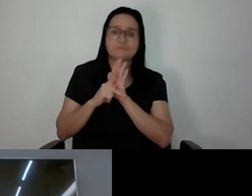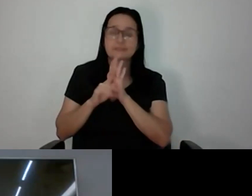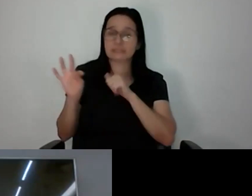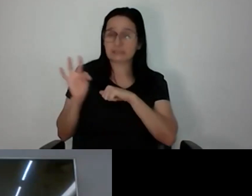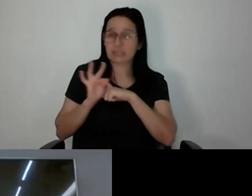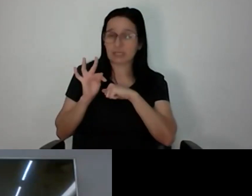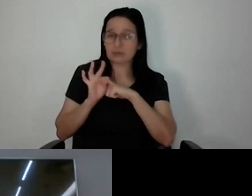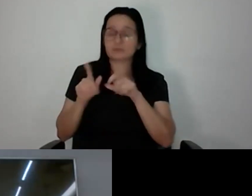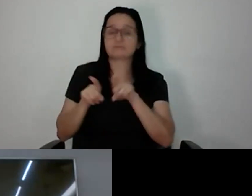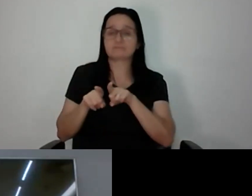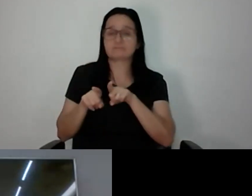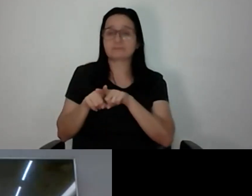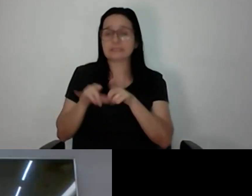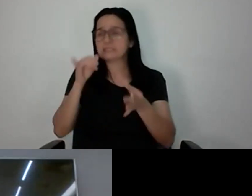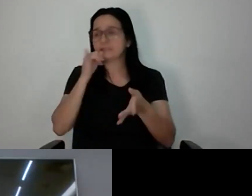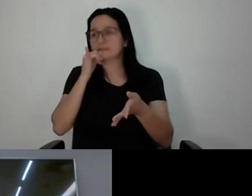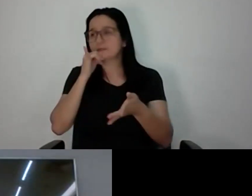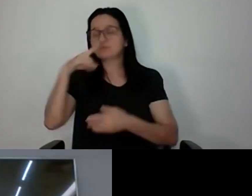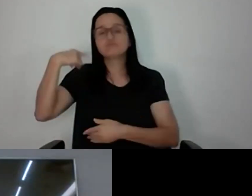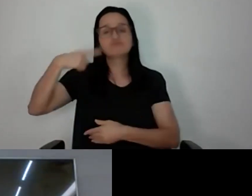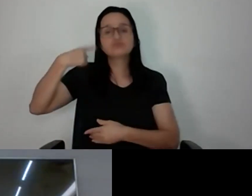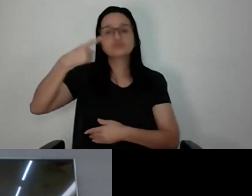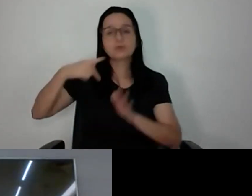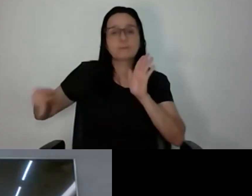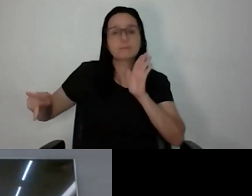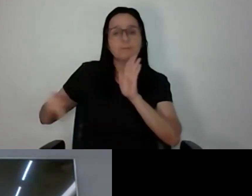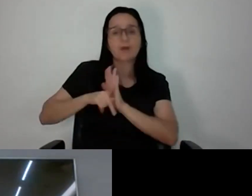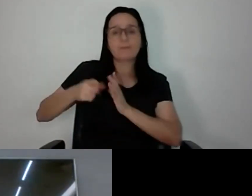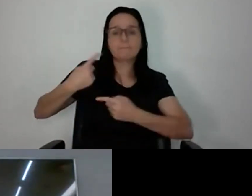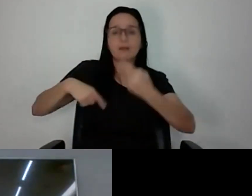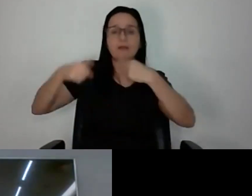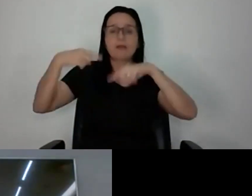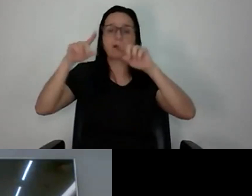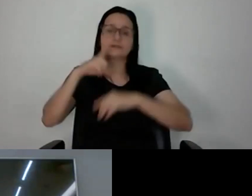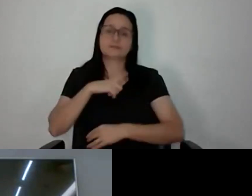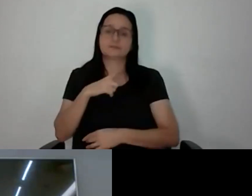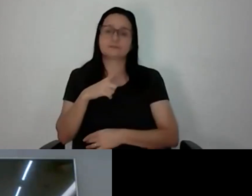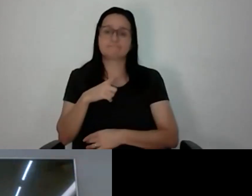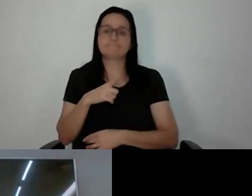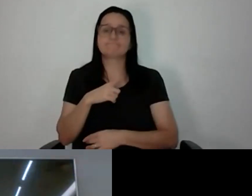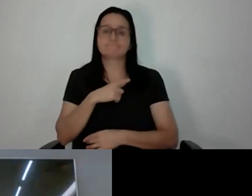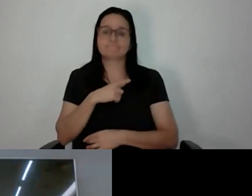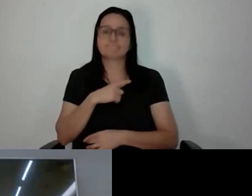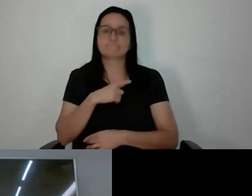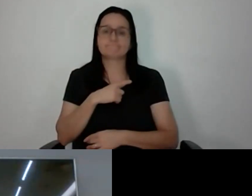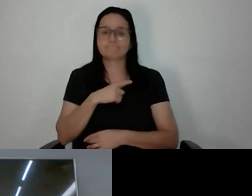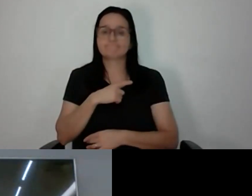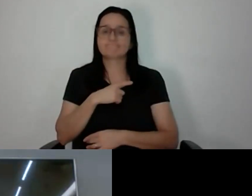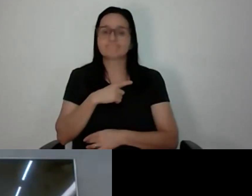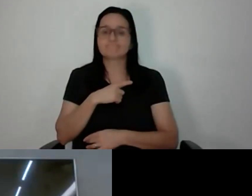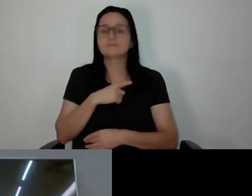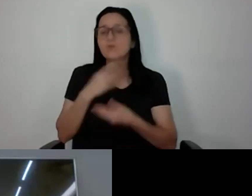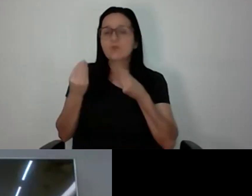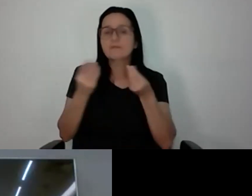de talvez uma advocacia para startups, é indispensável que você entenda não só de direito, talvez especialmente